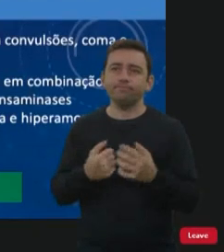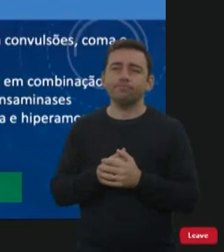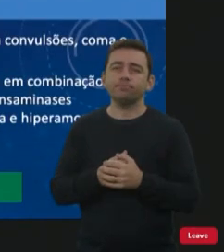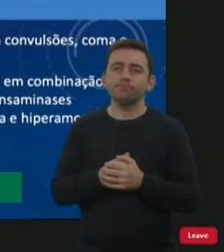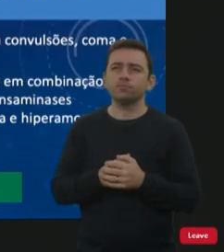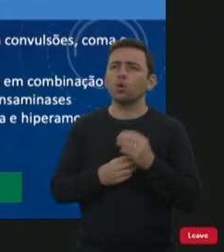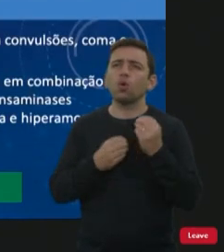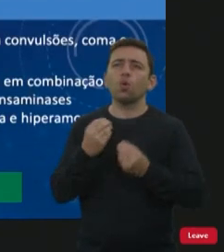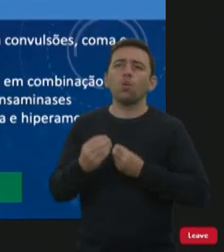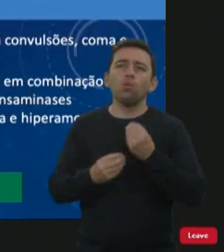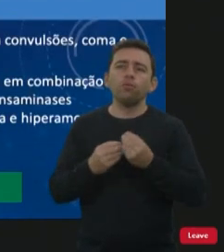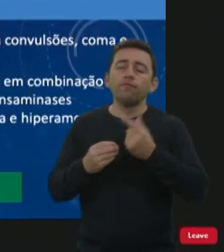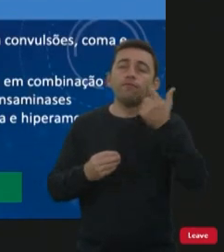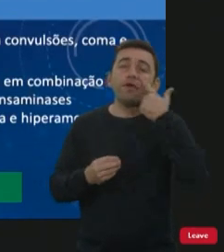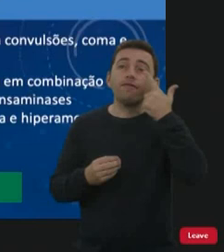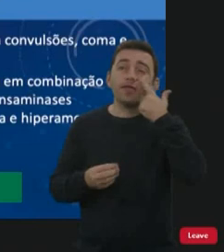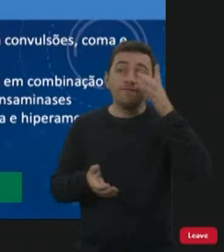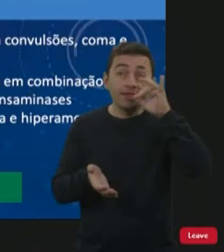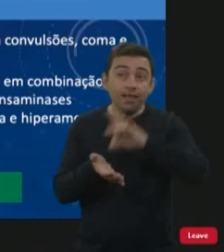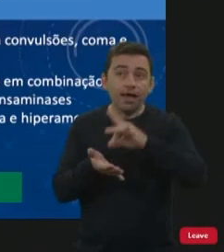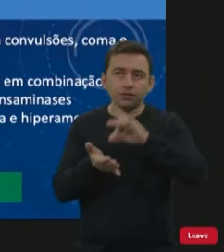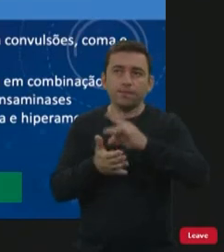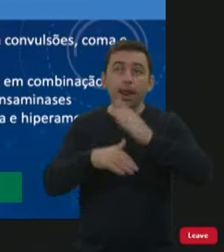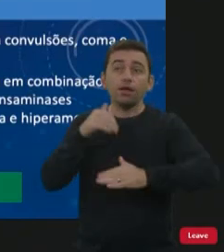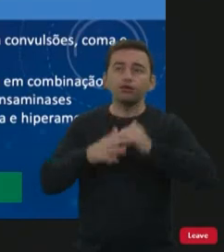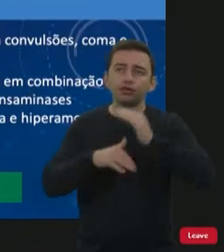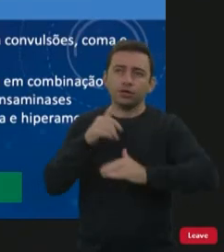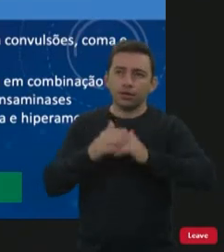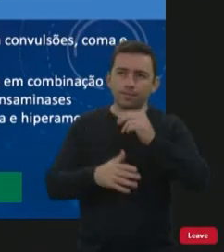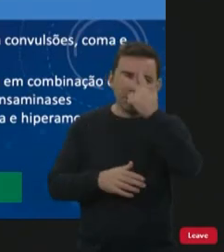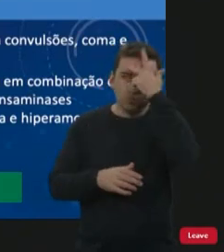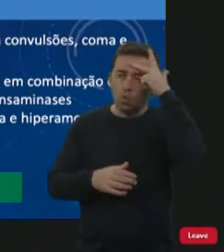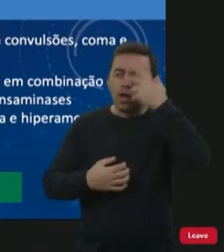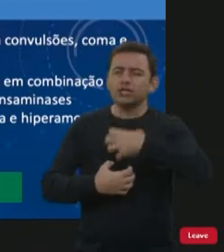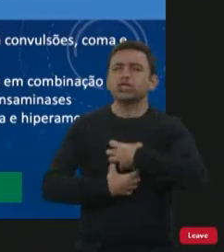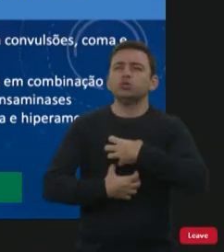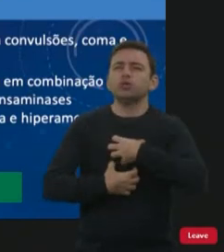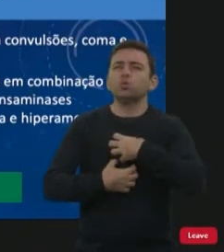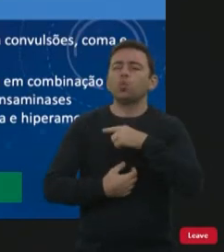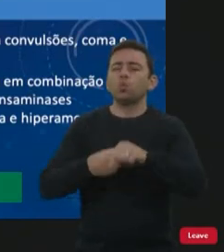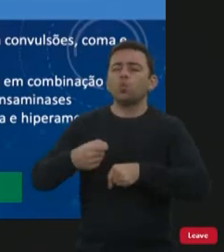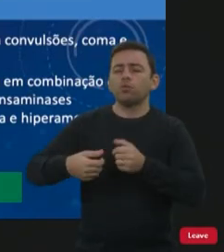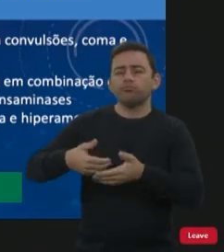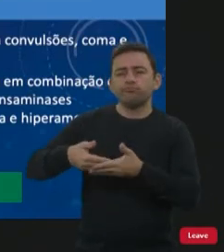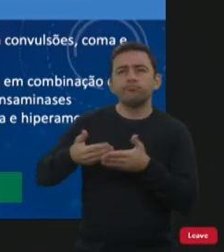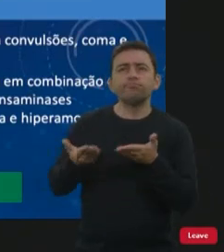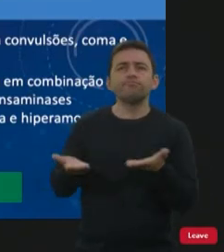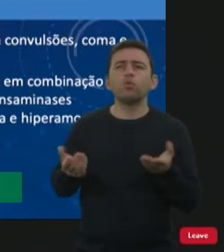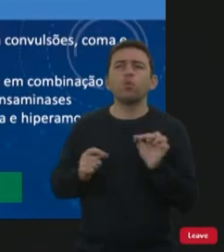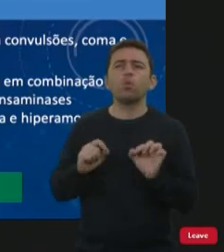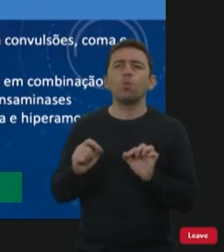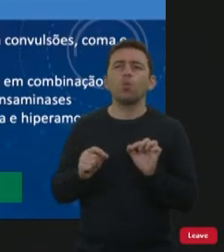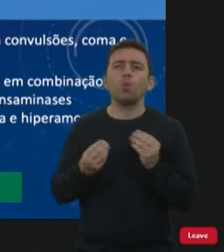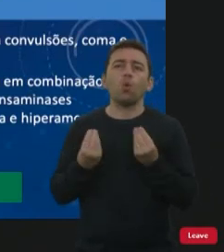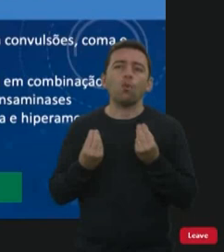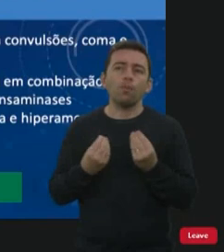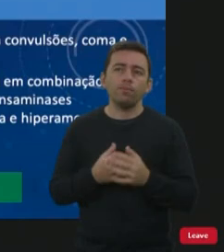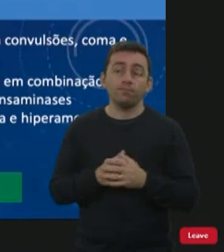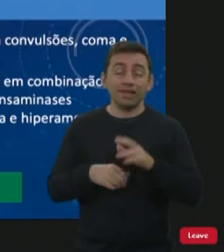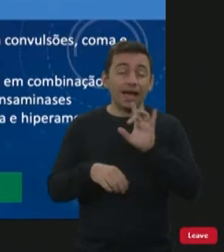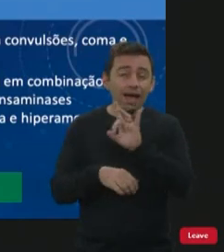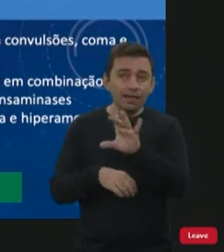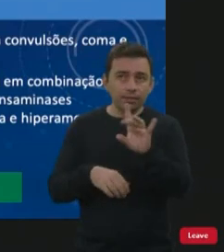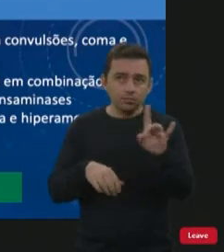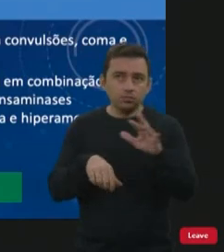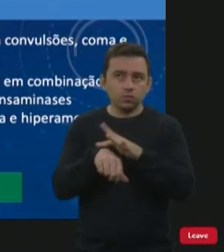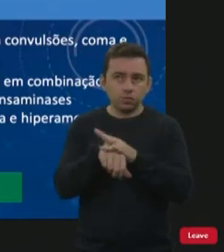como que a gente vai ver isso na prática? O que que o paciente vai apresentar, tá? Cada uma das doenças,